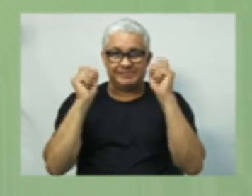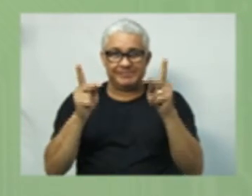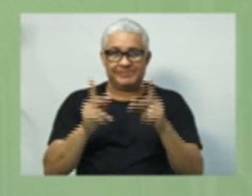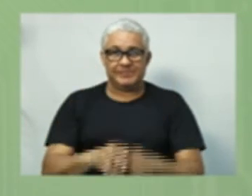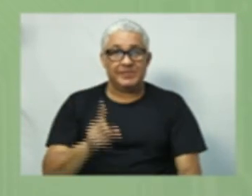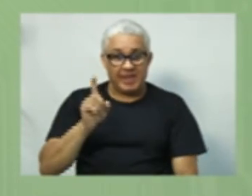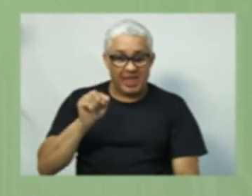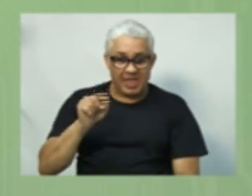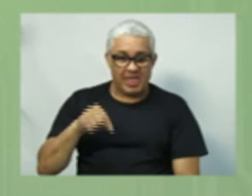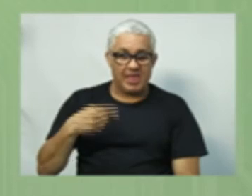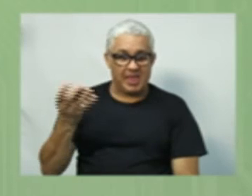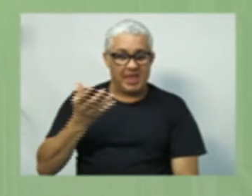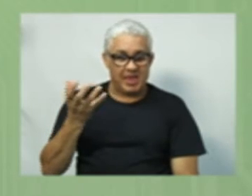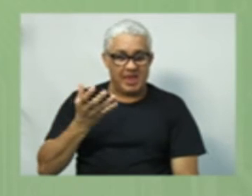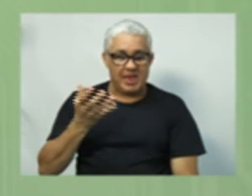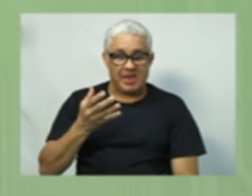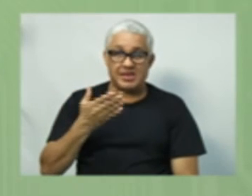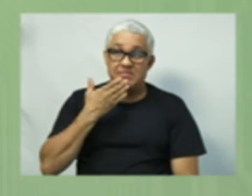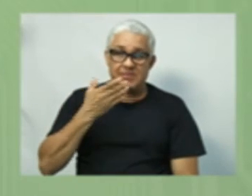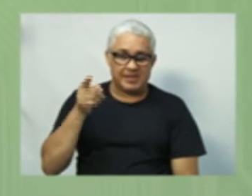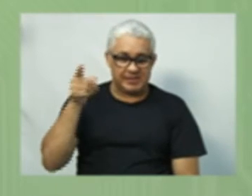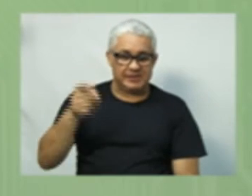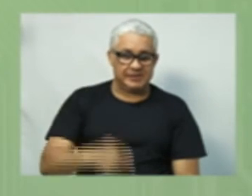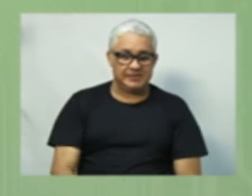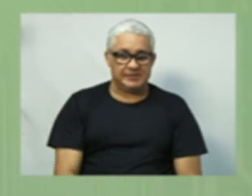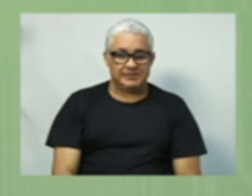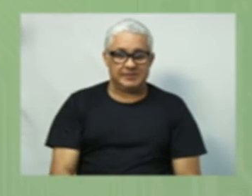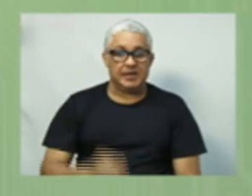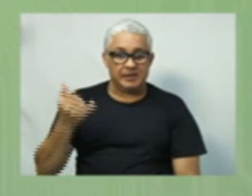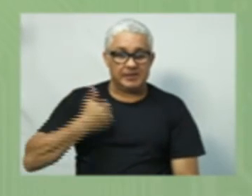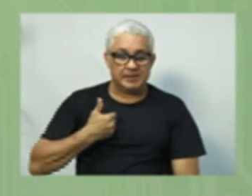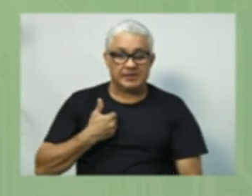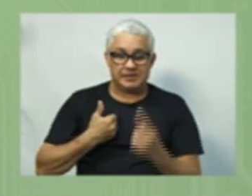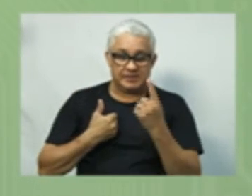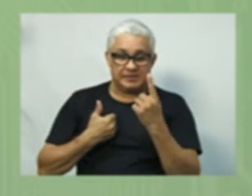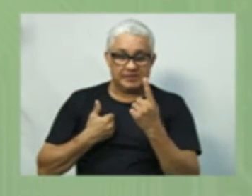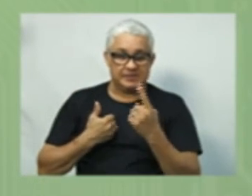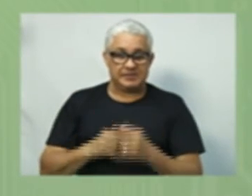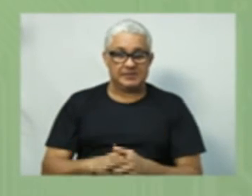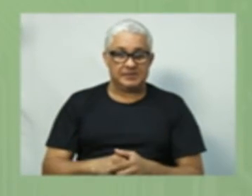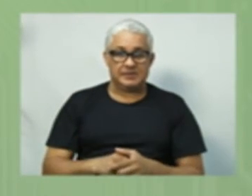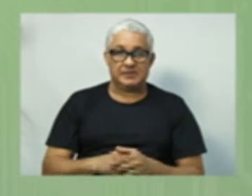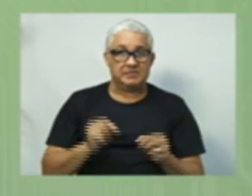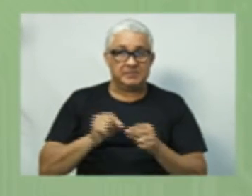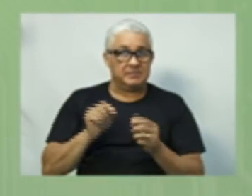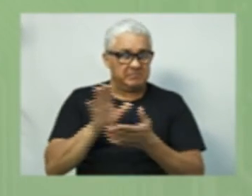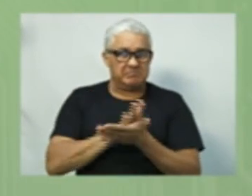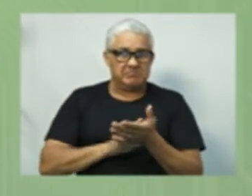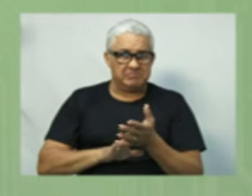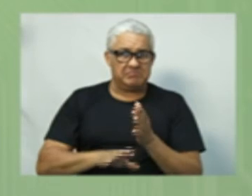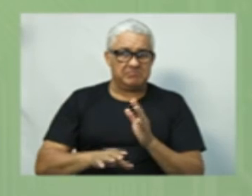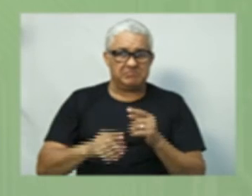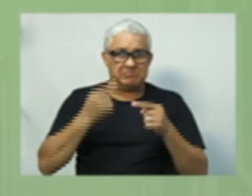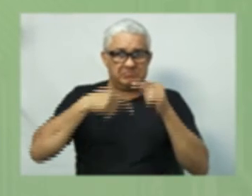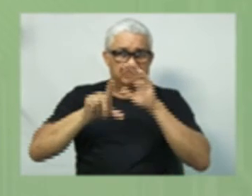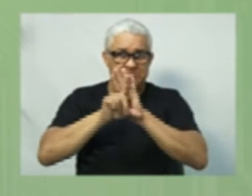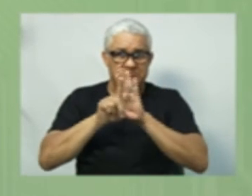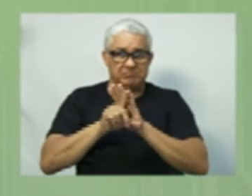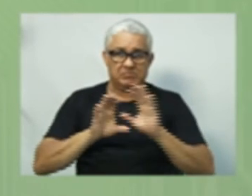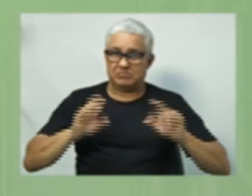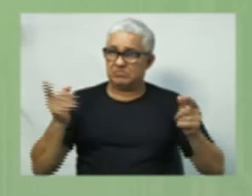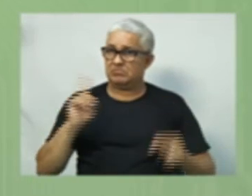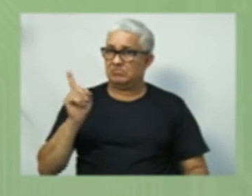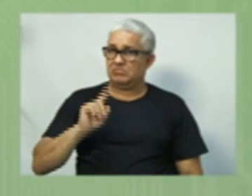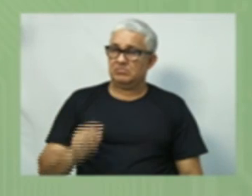Beleza, era isso mesmo que eu ia te pedir. Mas me diz uma coisa, não vamos fazer nada ilegal mesmo? Claro que não.